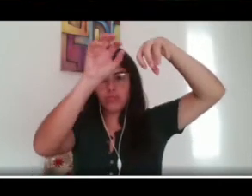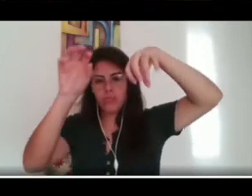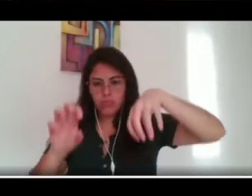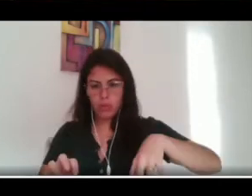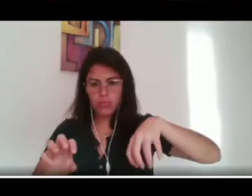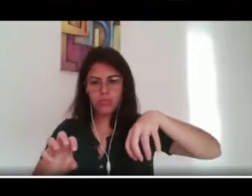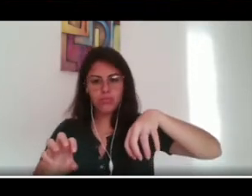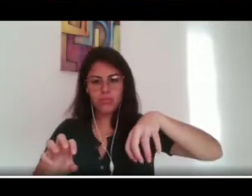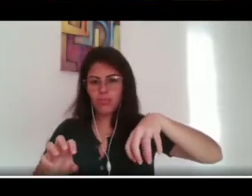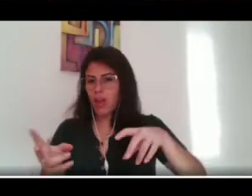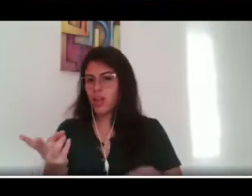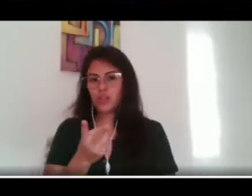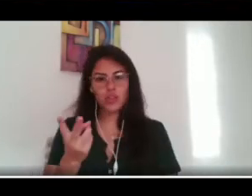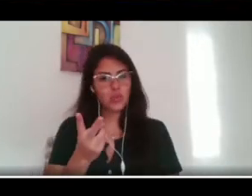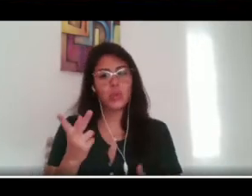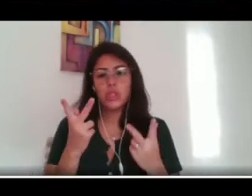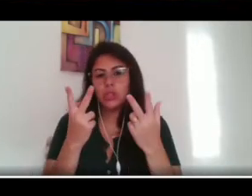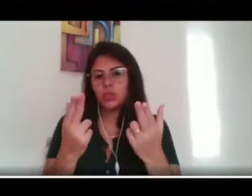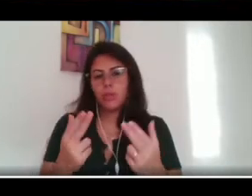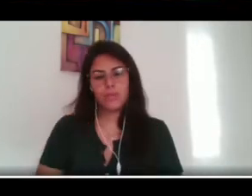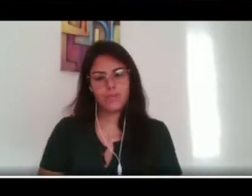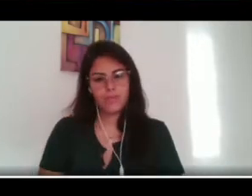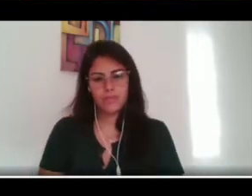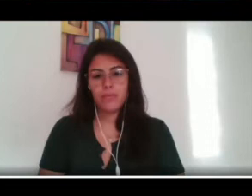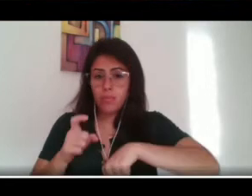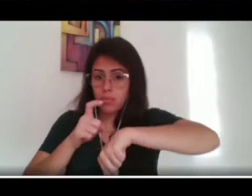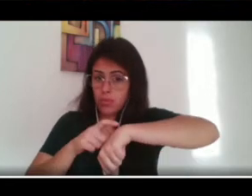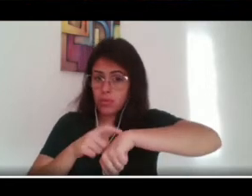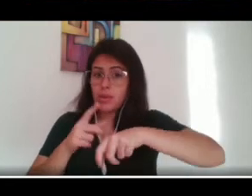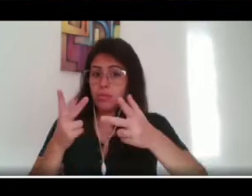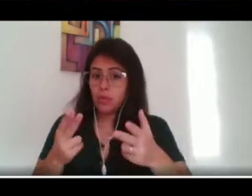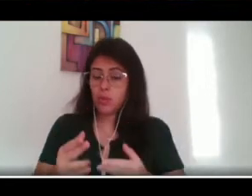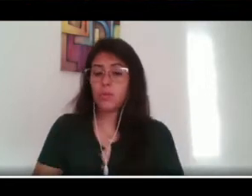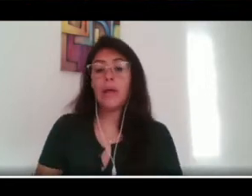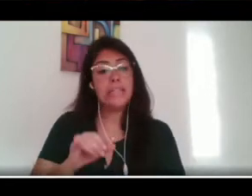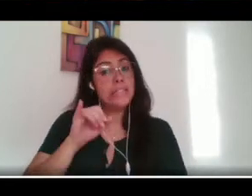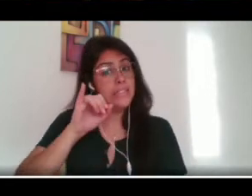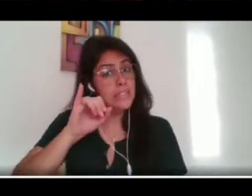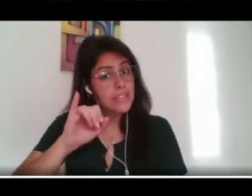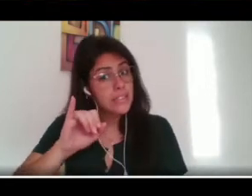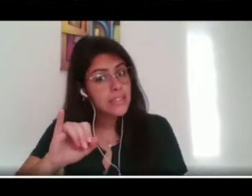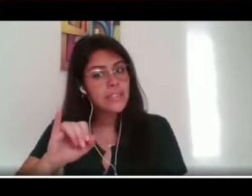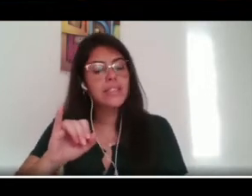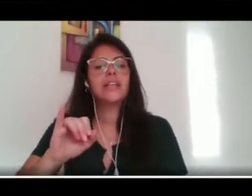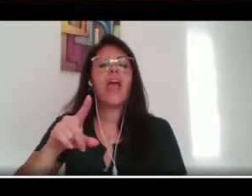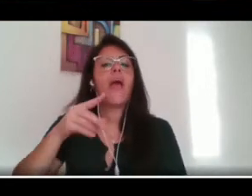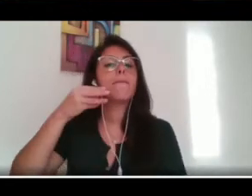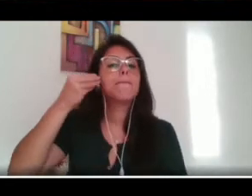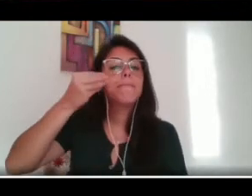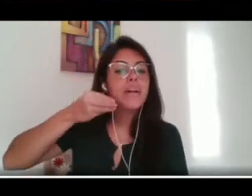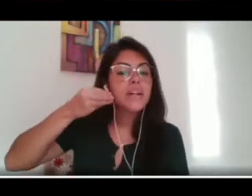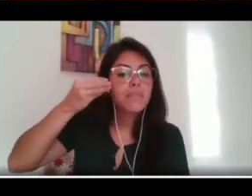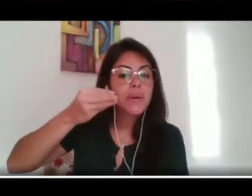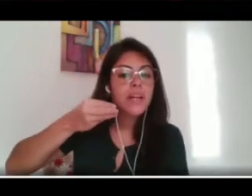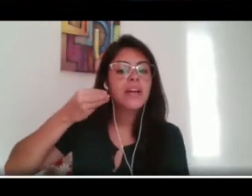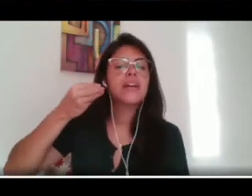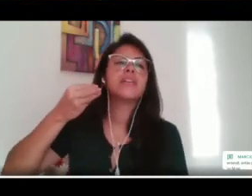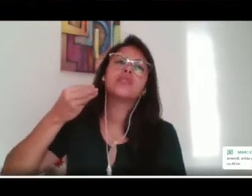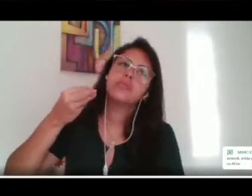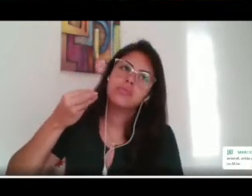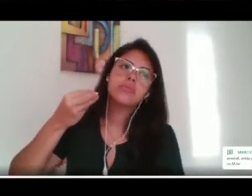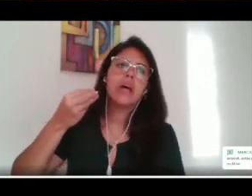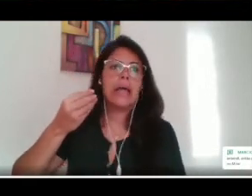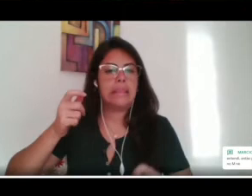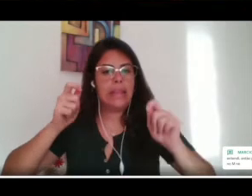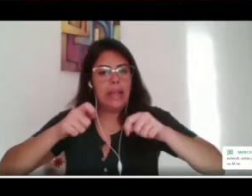Se esse experimento ele puder ser considerado na aproximação de